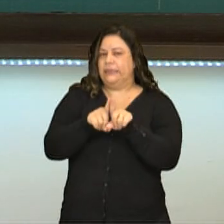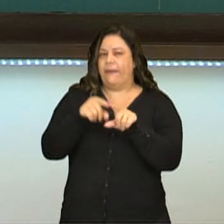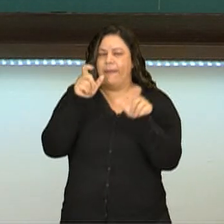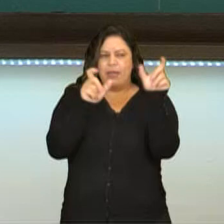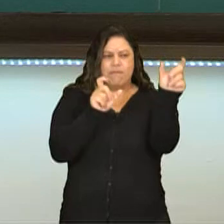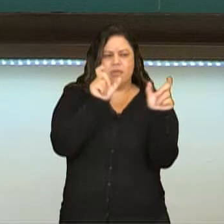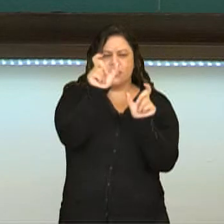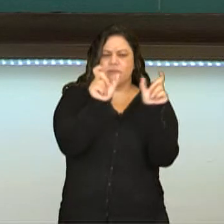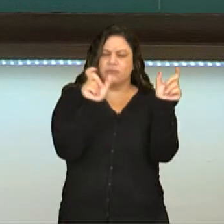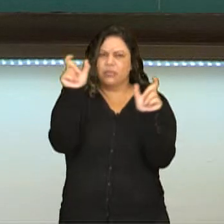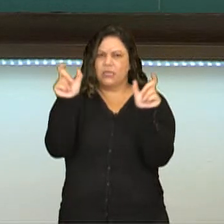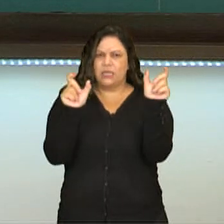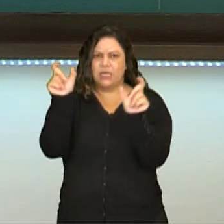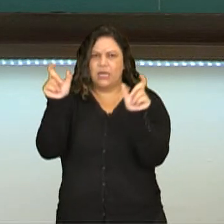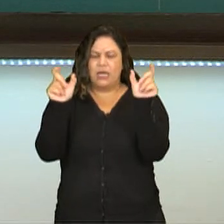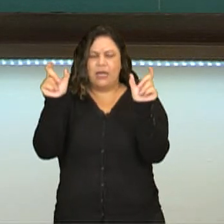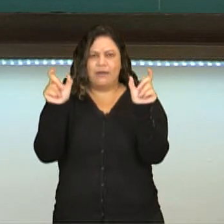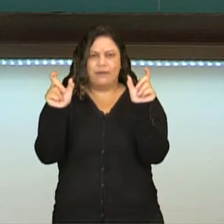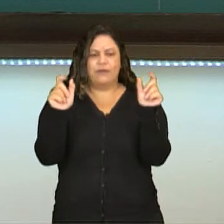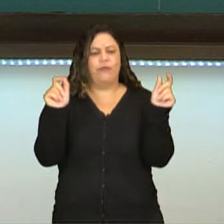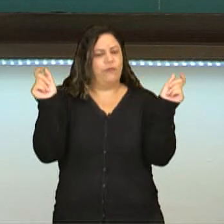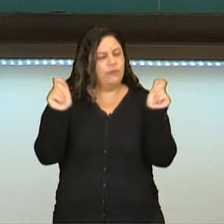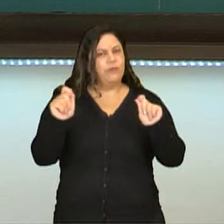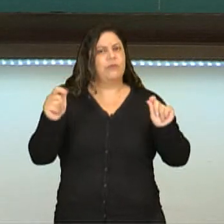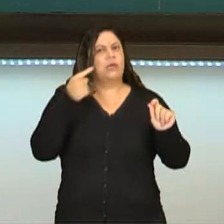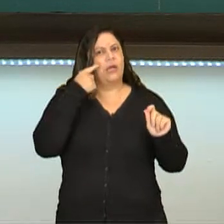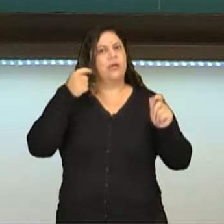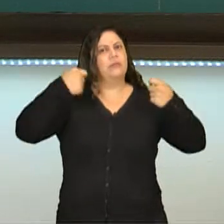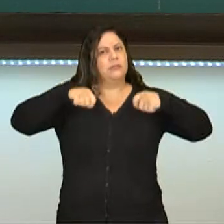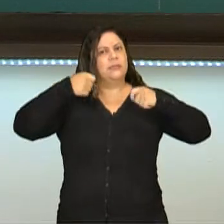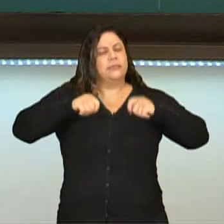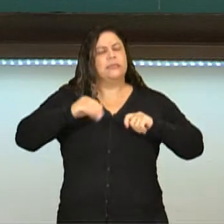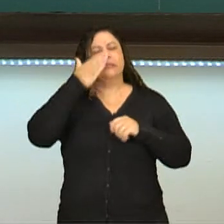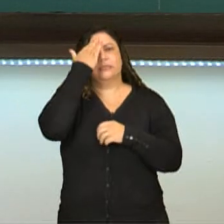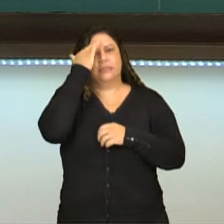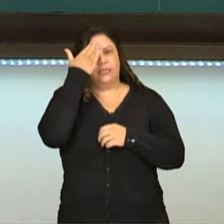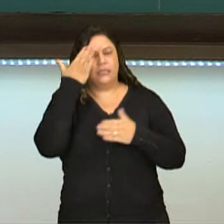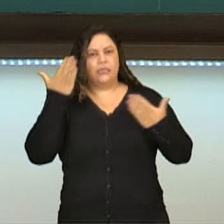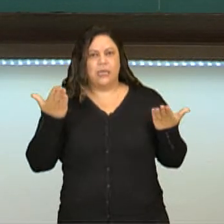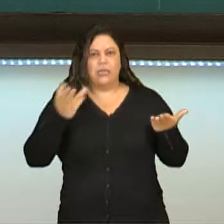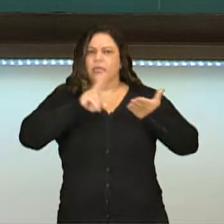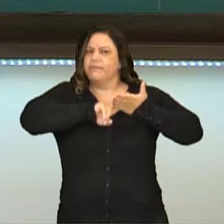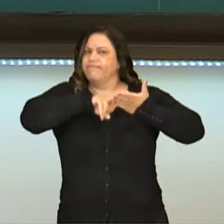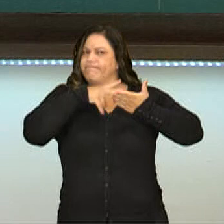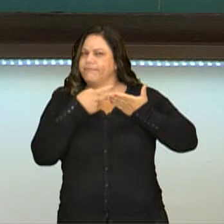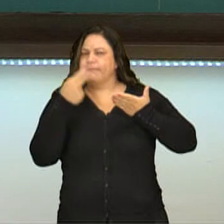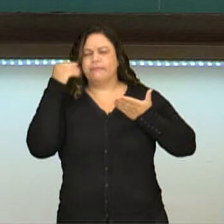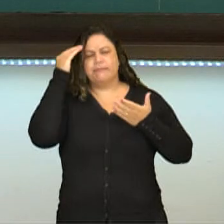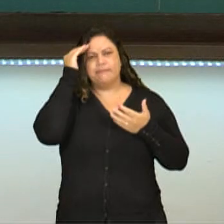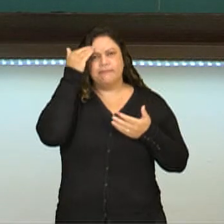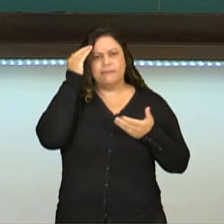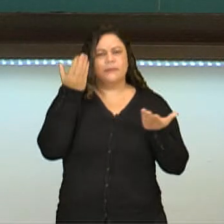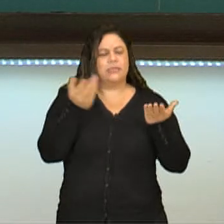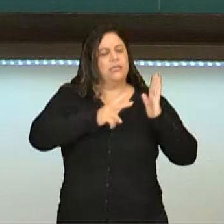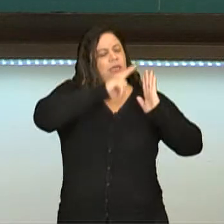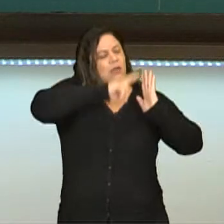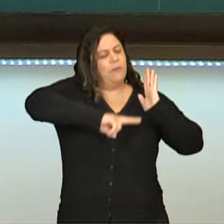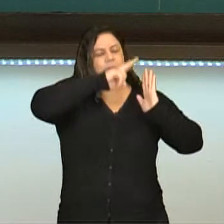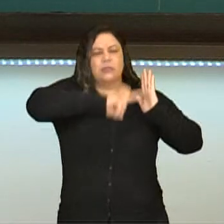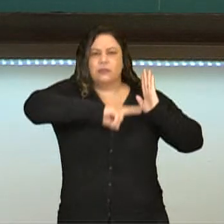as letrinhas, que é juntar as palavras, nós precisamos fazer a interpretação delas, ok? É assim que a gente faz uma